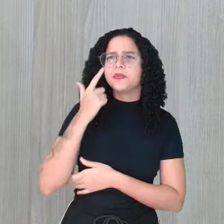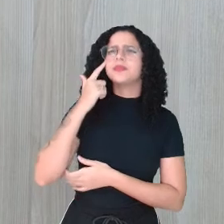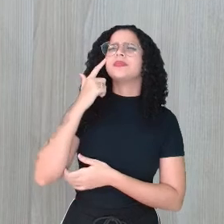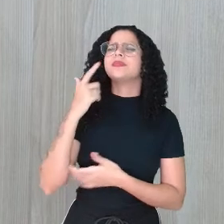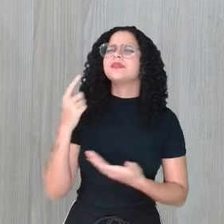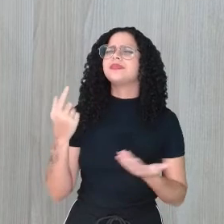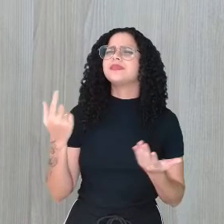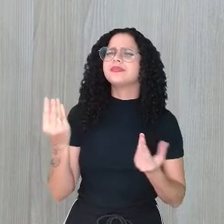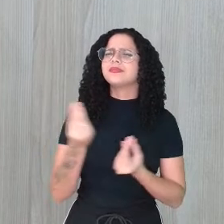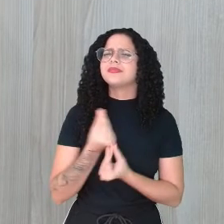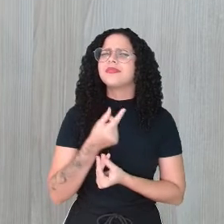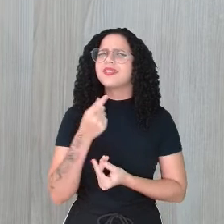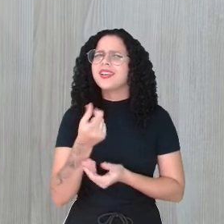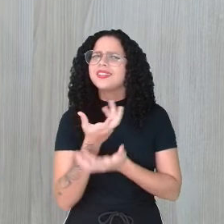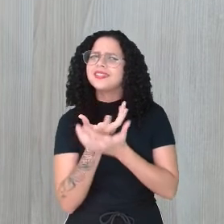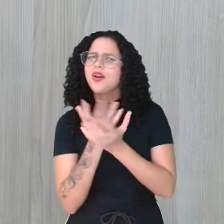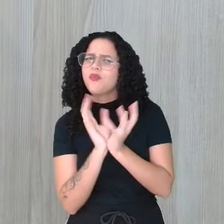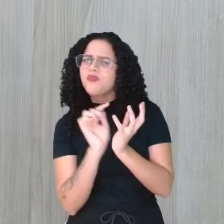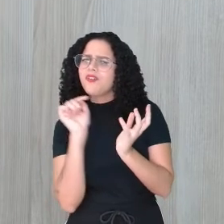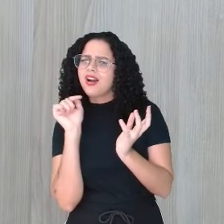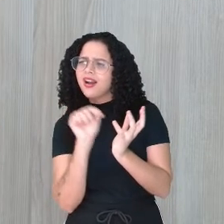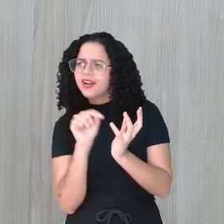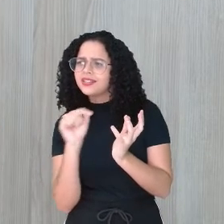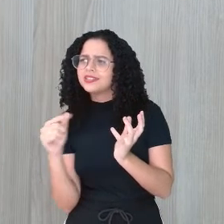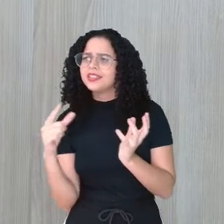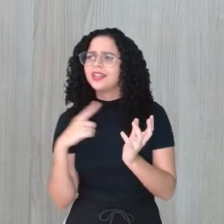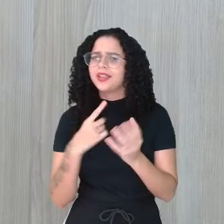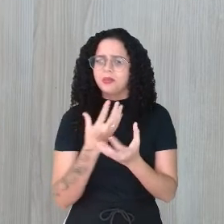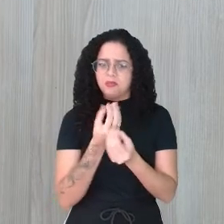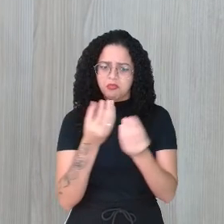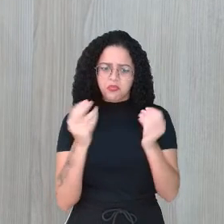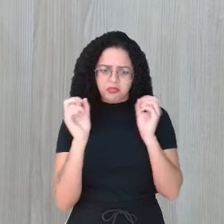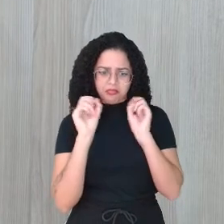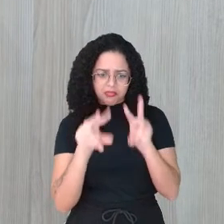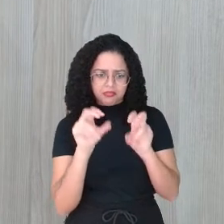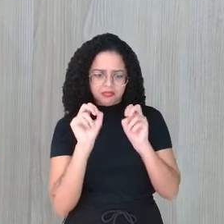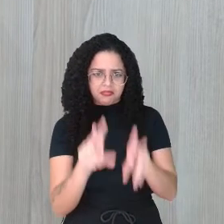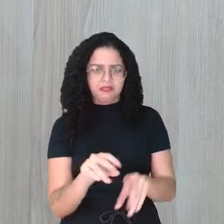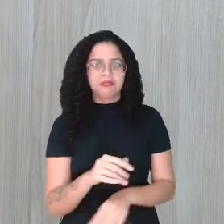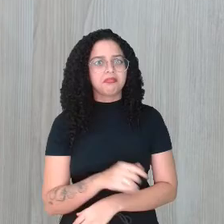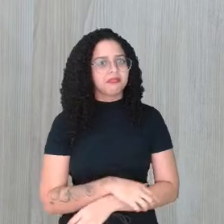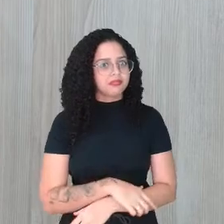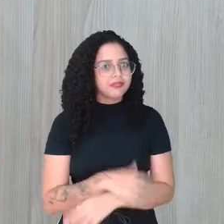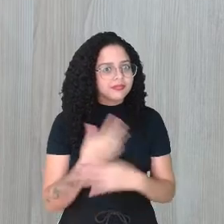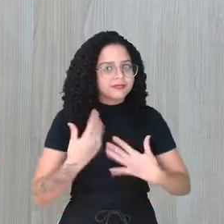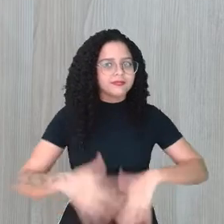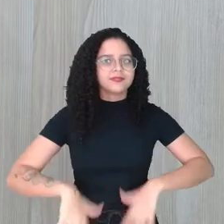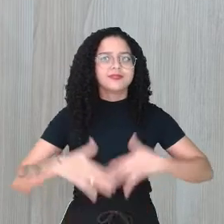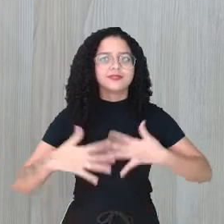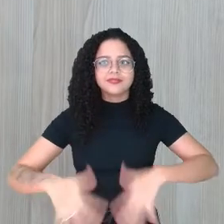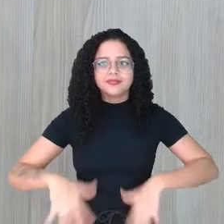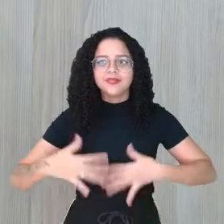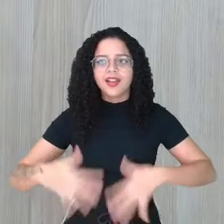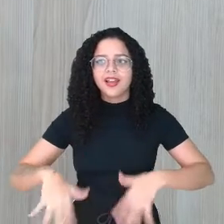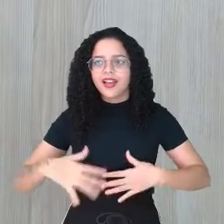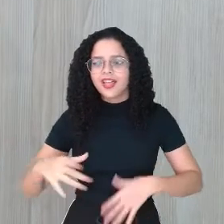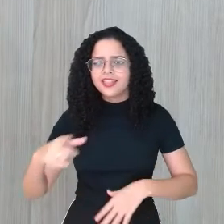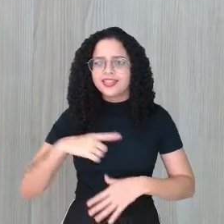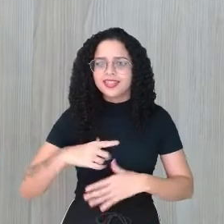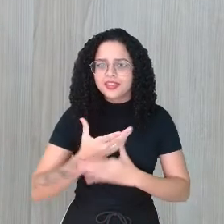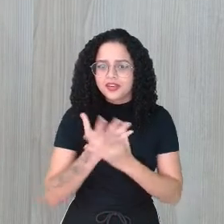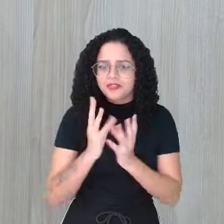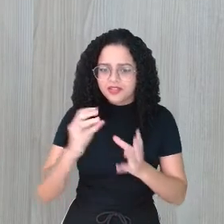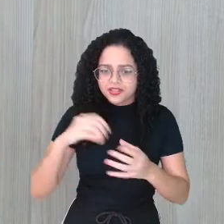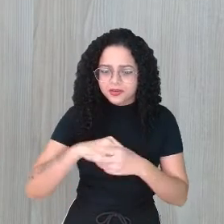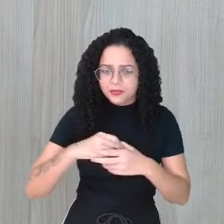Eita, esse alface aí, hein, gente, deve estar cheio de agrotóxico, não é não? tem um alface no meu agrotóxico, olha